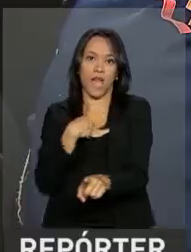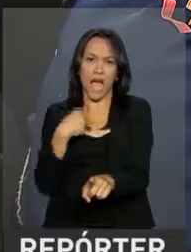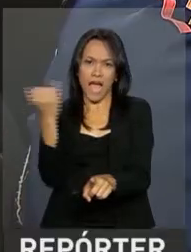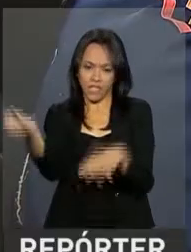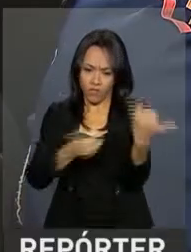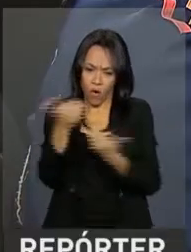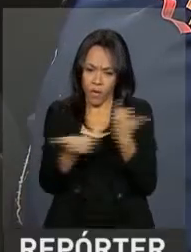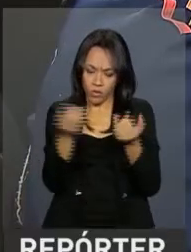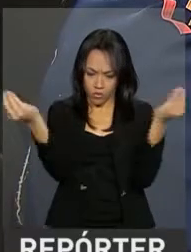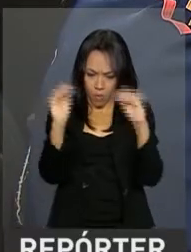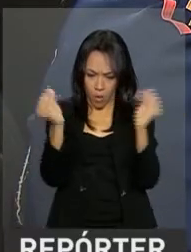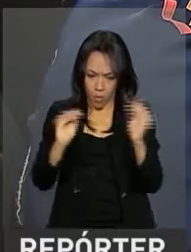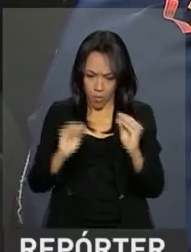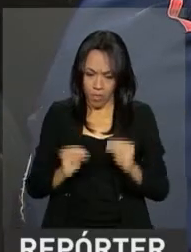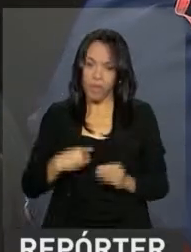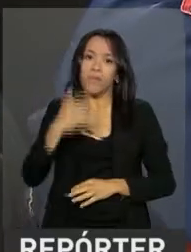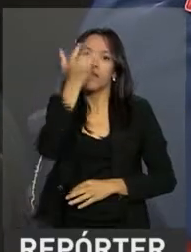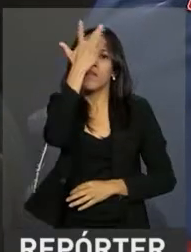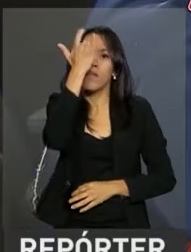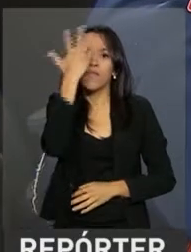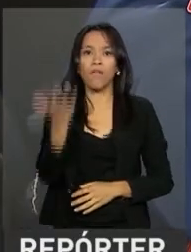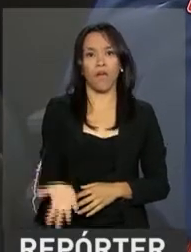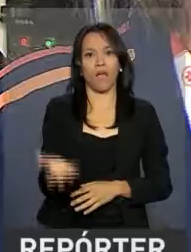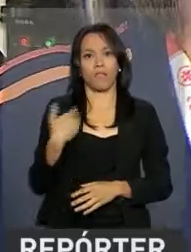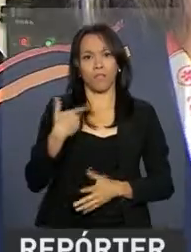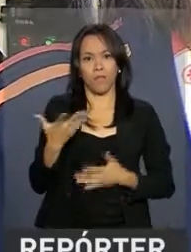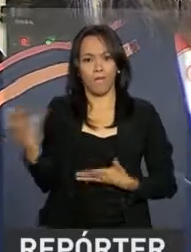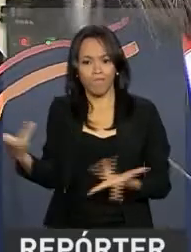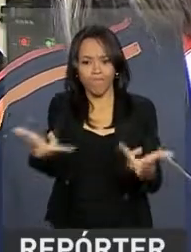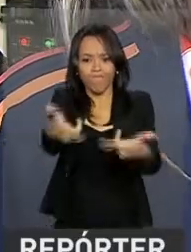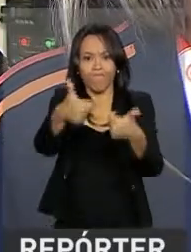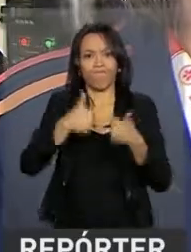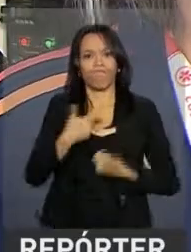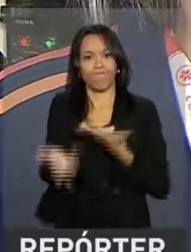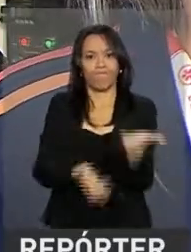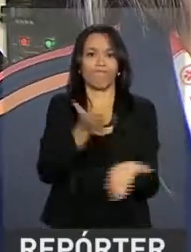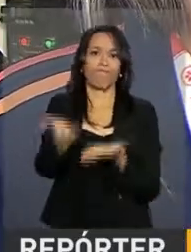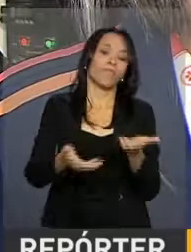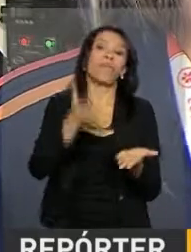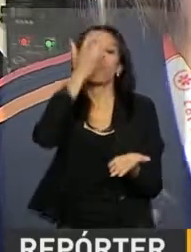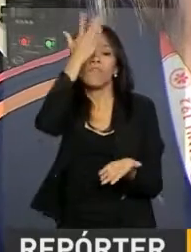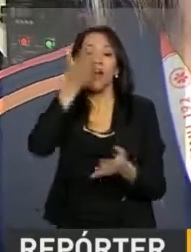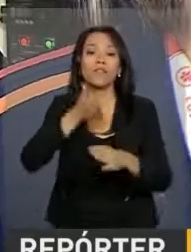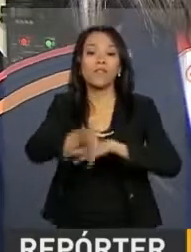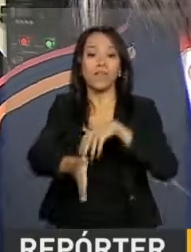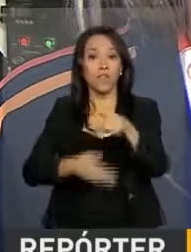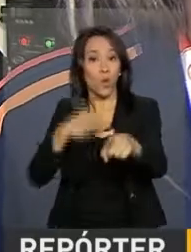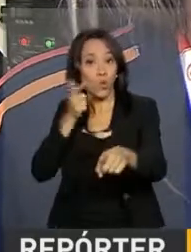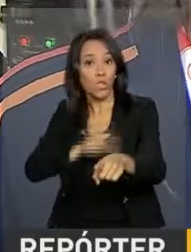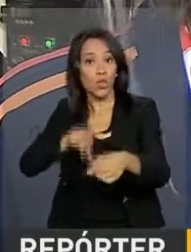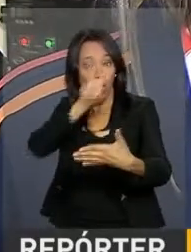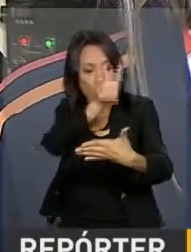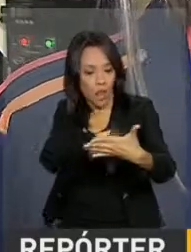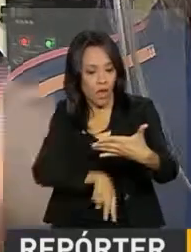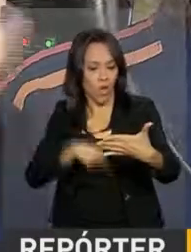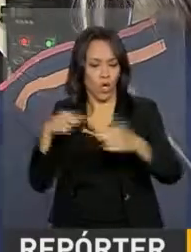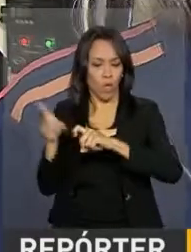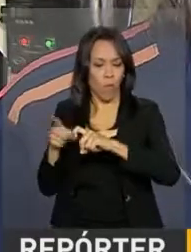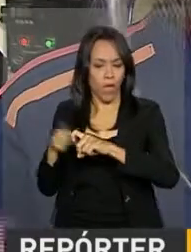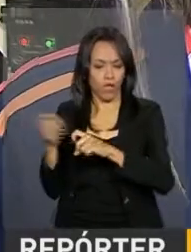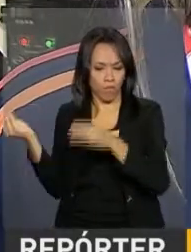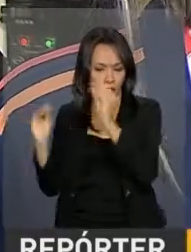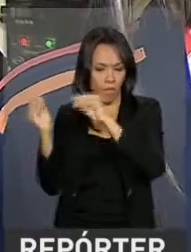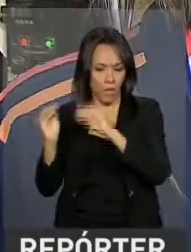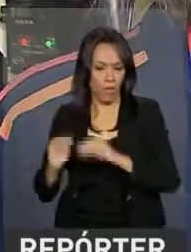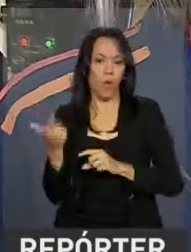dados possibilita um atendimento mais eficiente o acesso é mais fácil por exemplo eu consigo a evolução que o médico fez que o